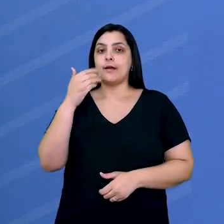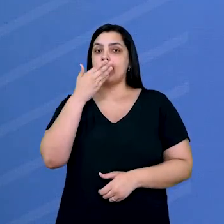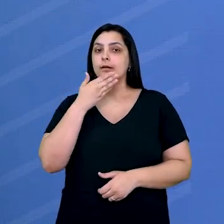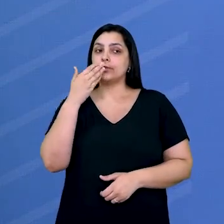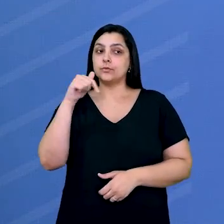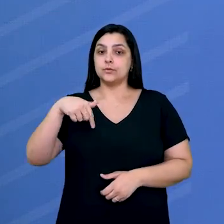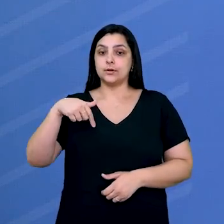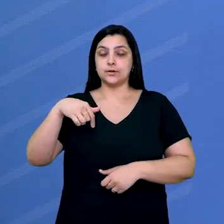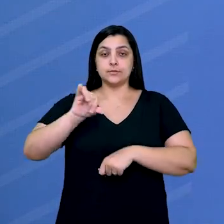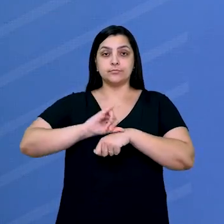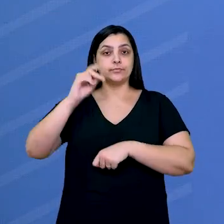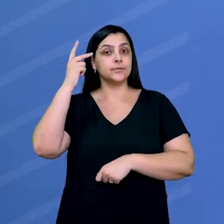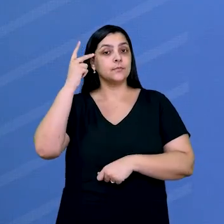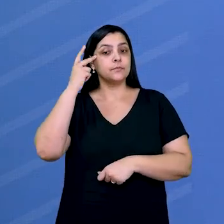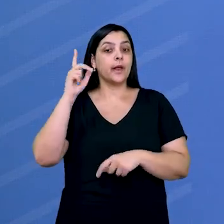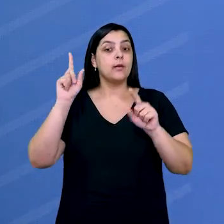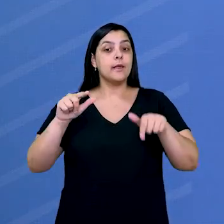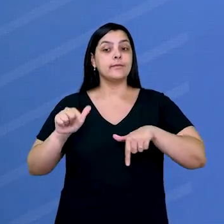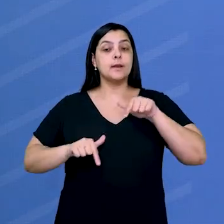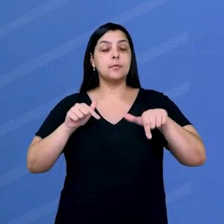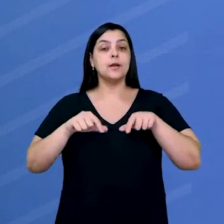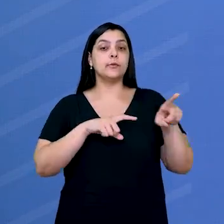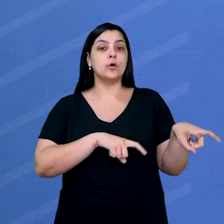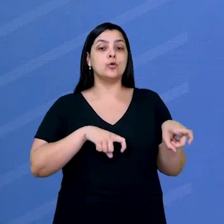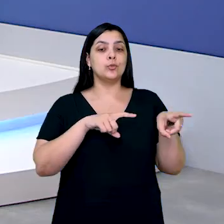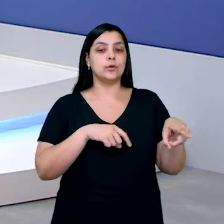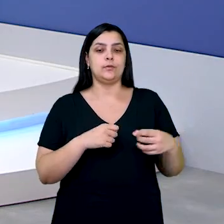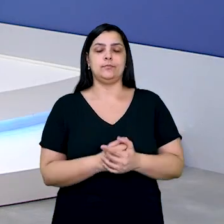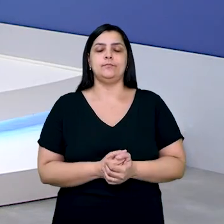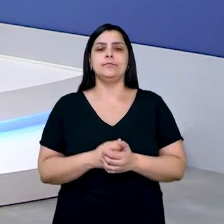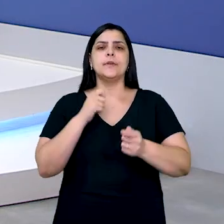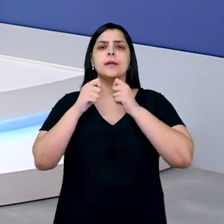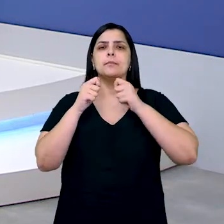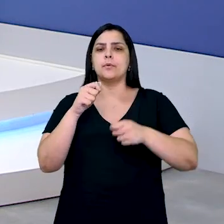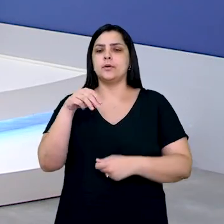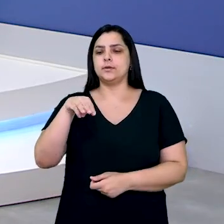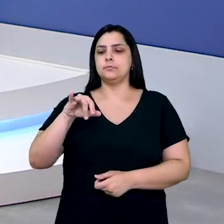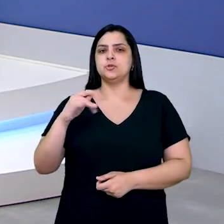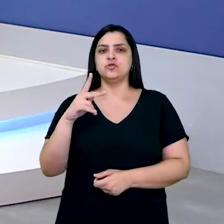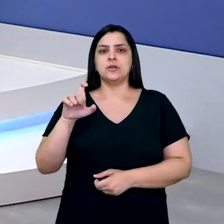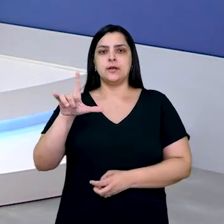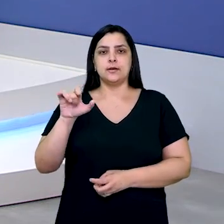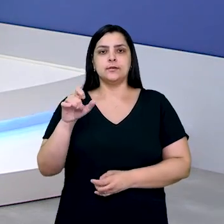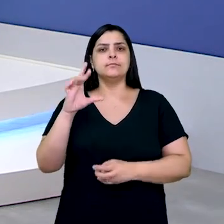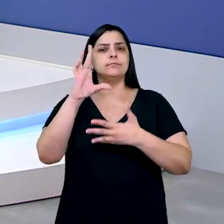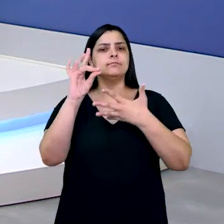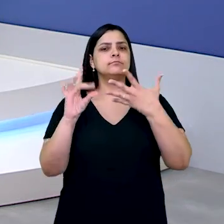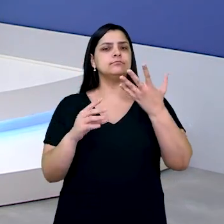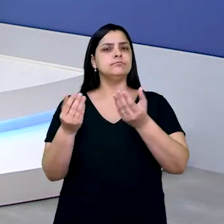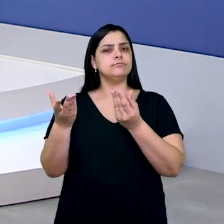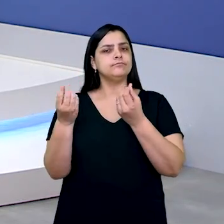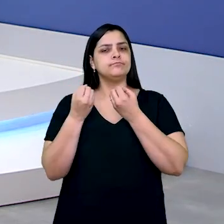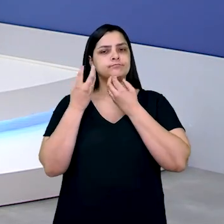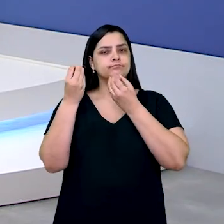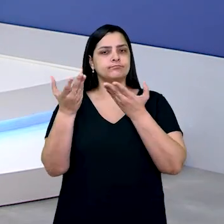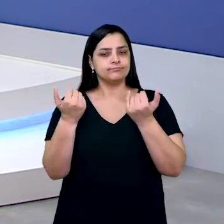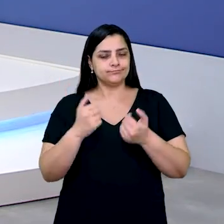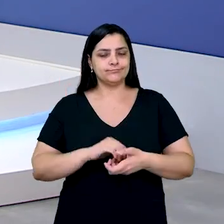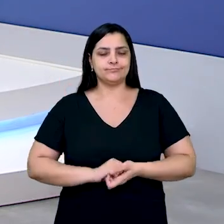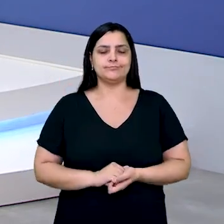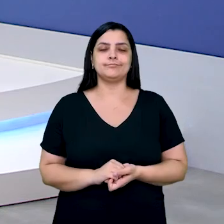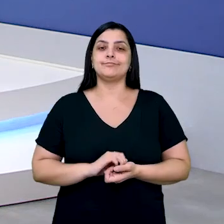em São Paulo vai ser enquadrado como trabalhador rural. A repórter Michele Chiapa conta os detalhes desse caso pra gente. Oi,